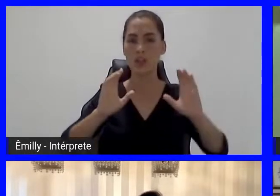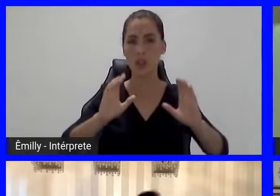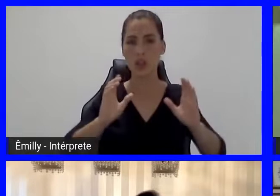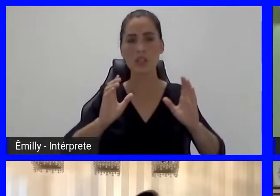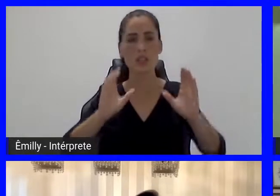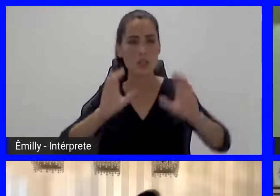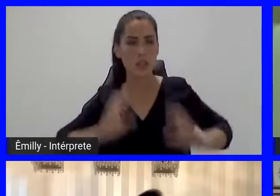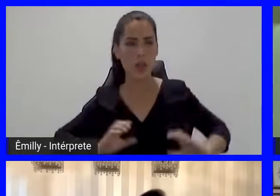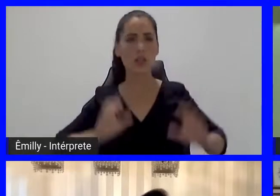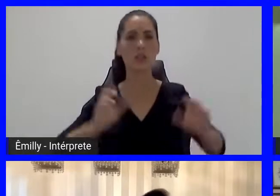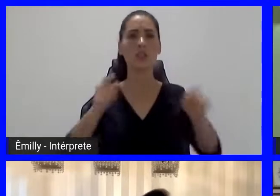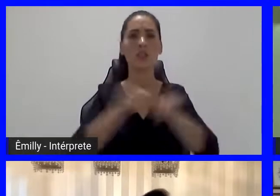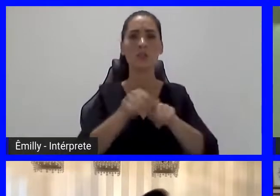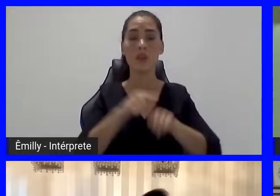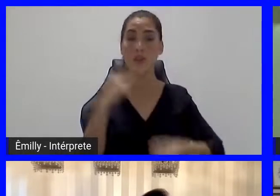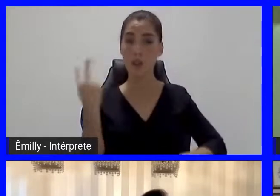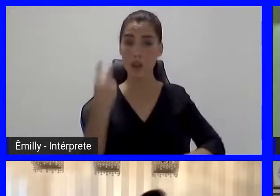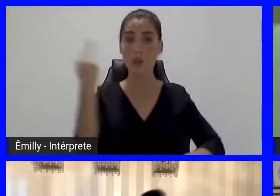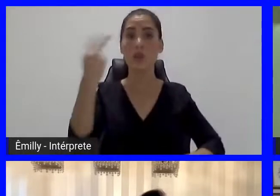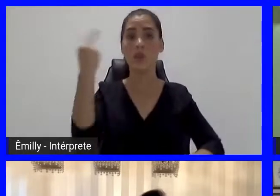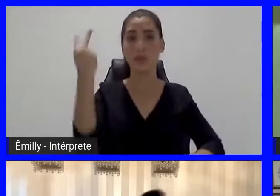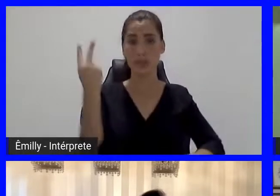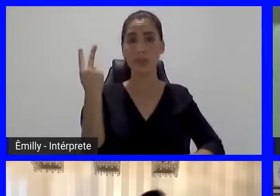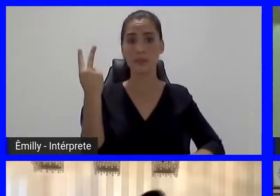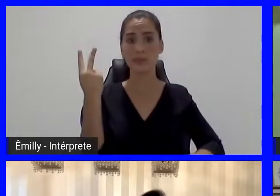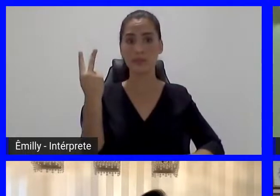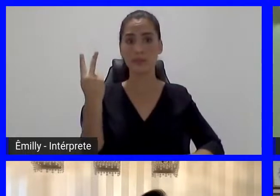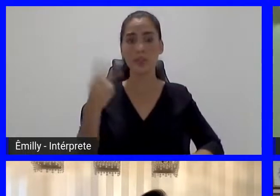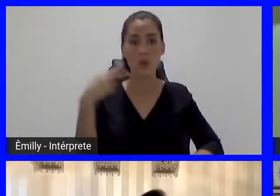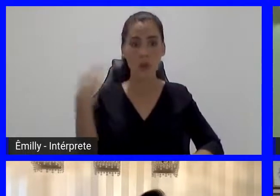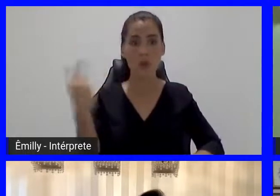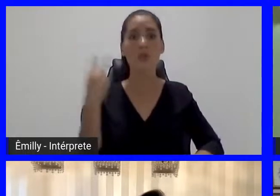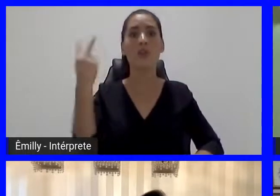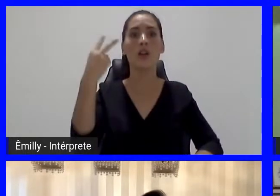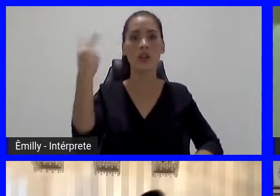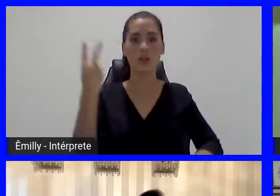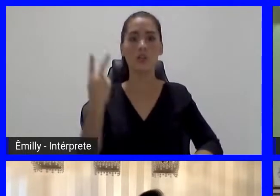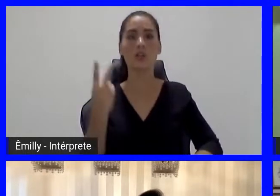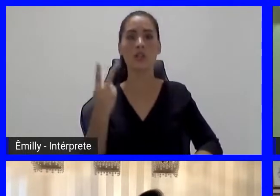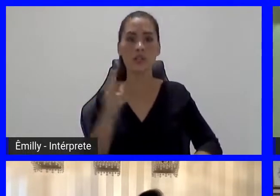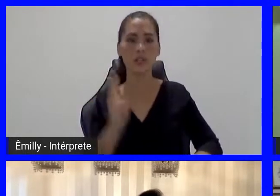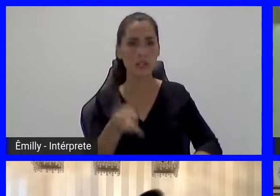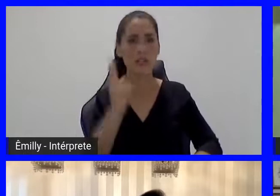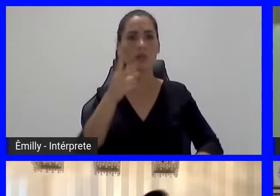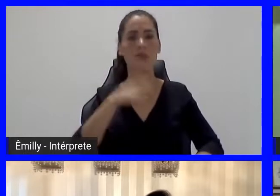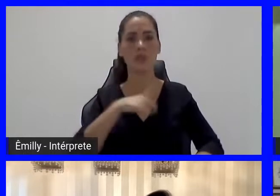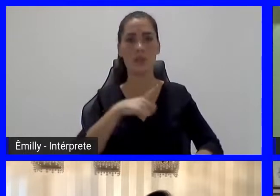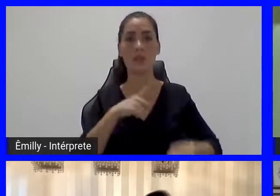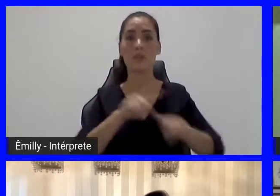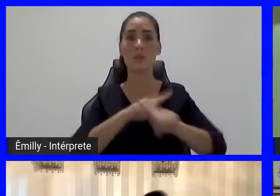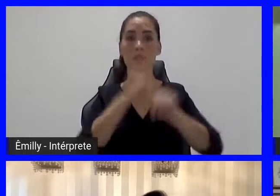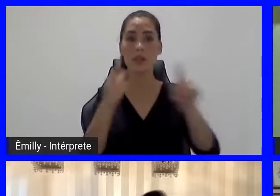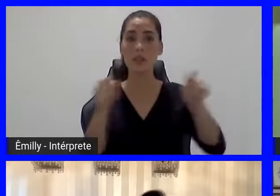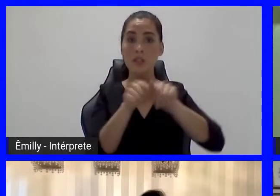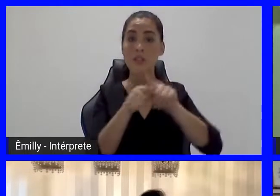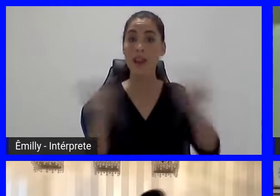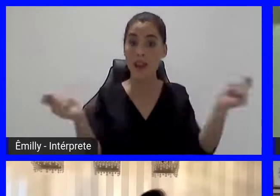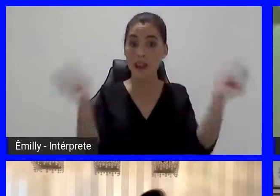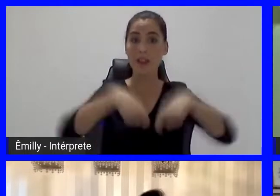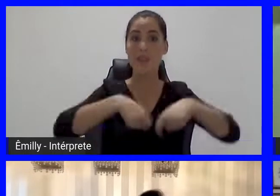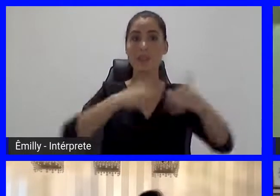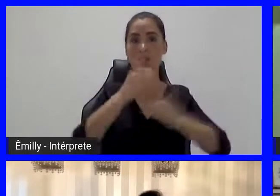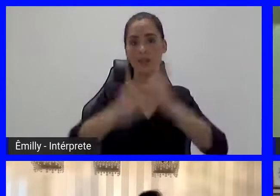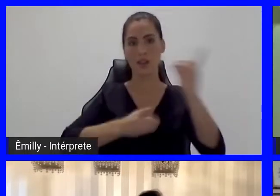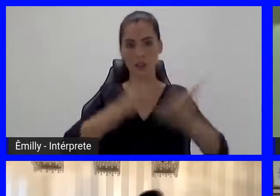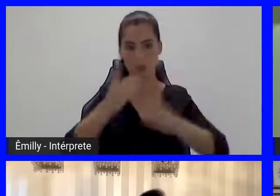os valores, que são valores que os grandes estadistas sempre tiveram, né, mas a capacidade de dialogar. Esta crise